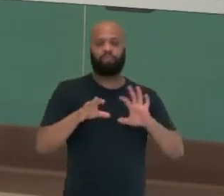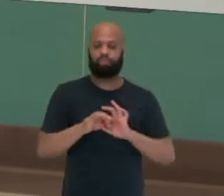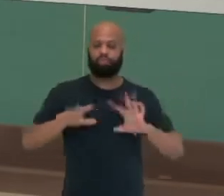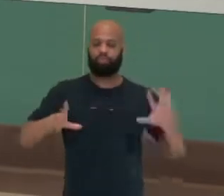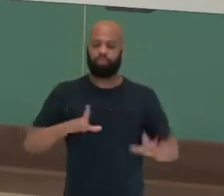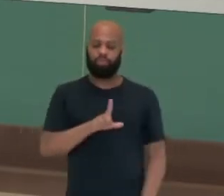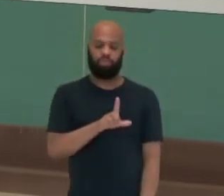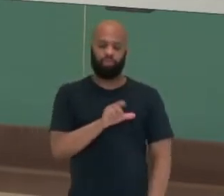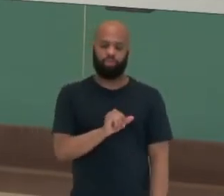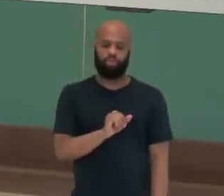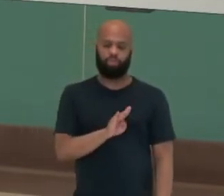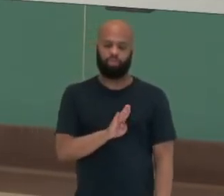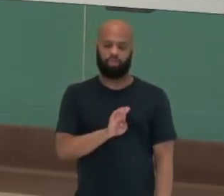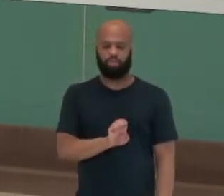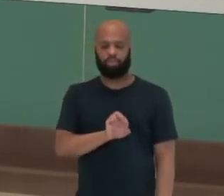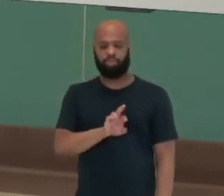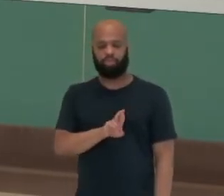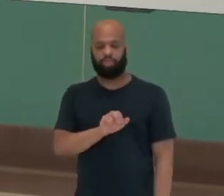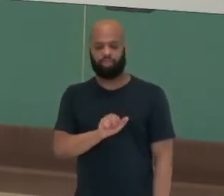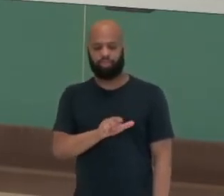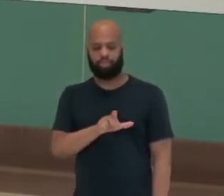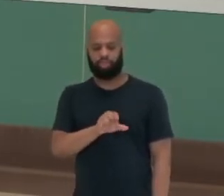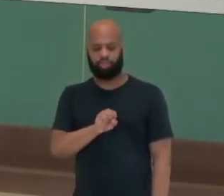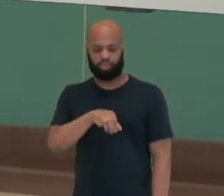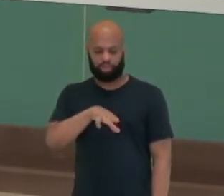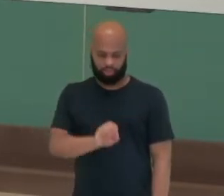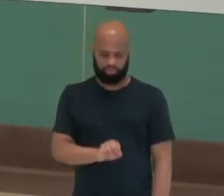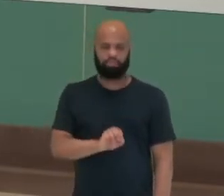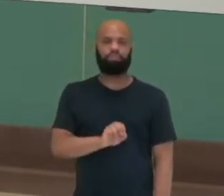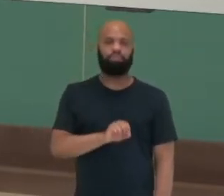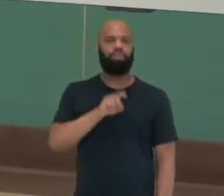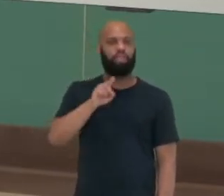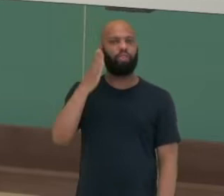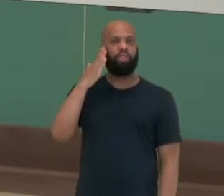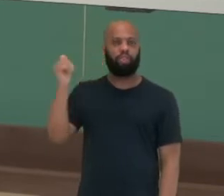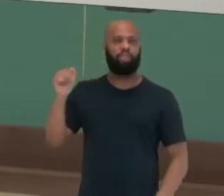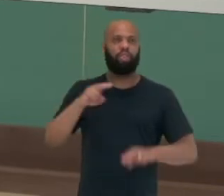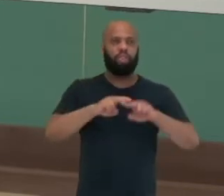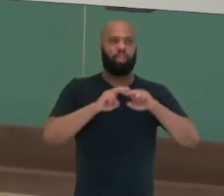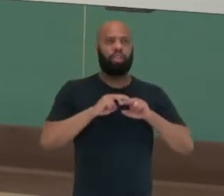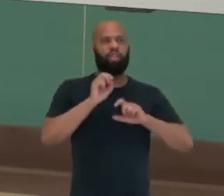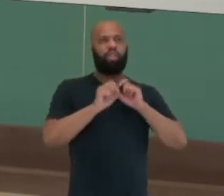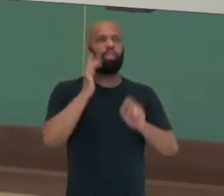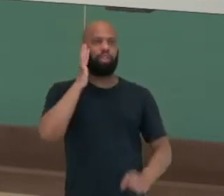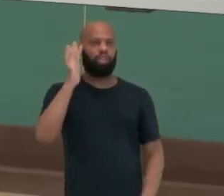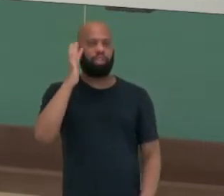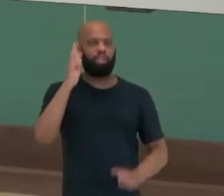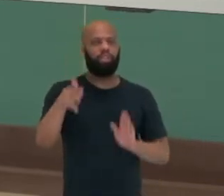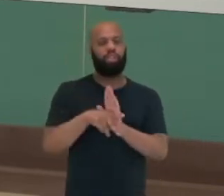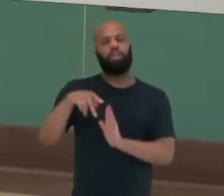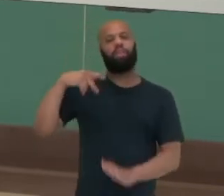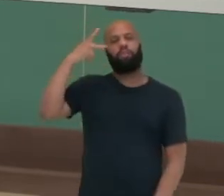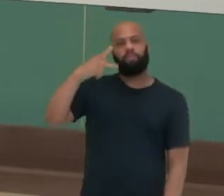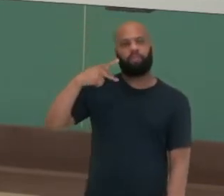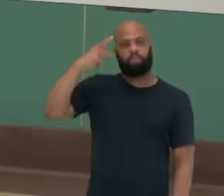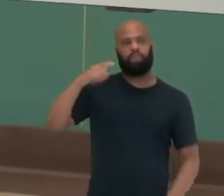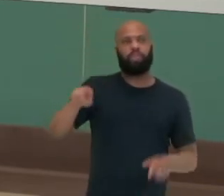liberalismo. Então, Locke é muito conhecido por suas teorias a respeito da política, tá?